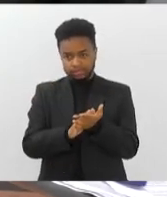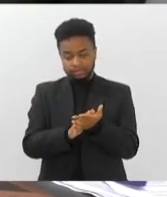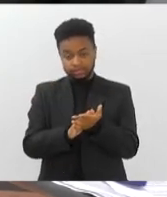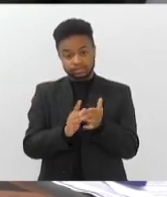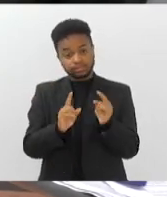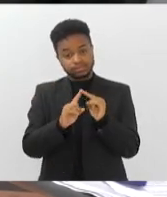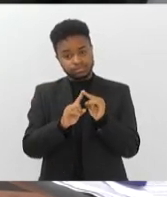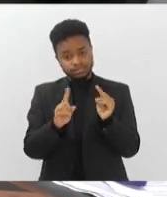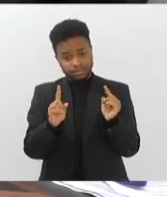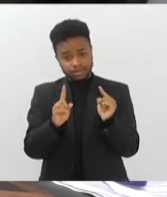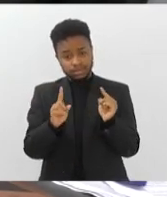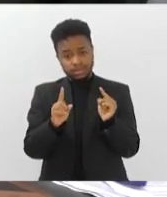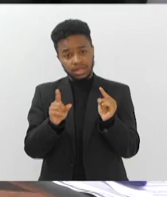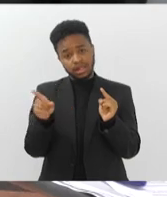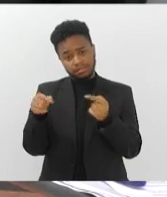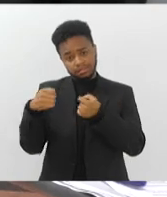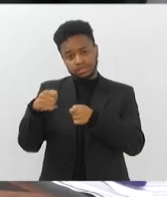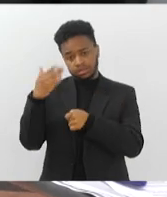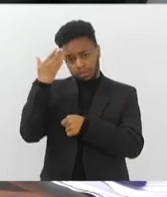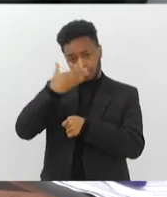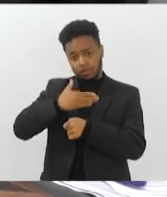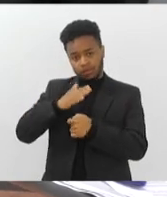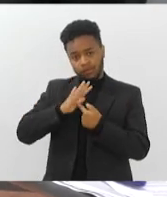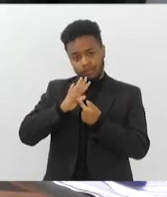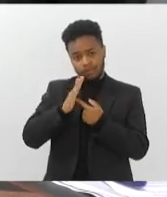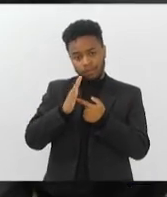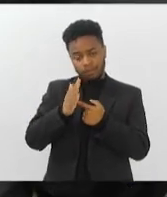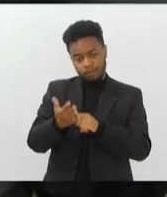Mas isso está para ser demonstrado ainda.